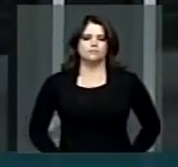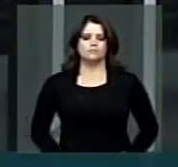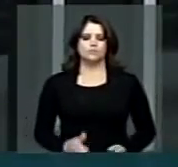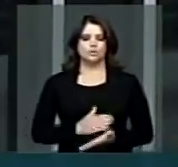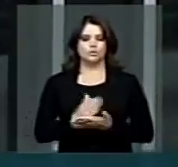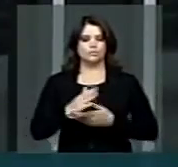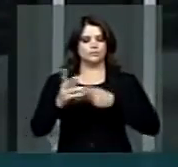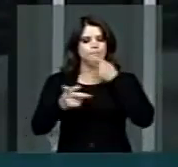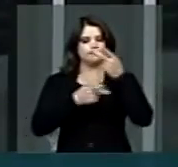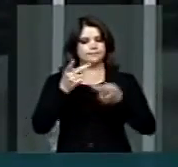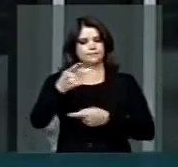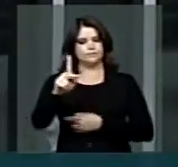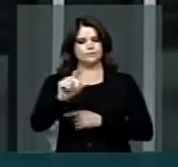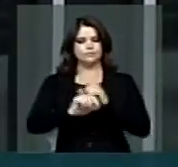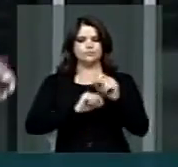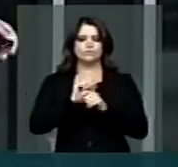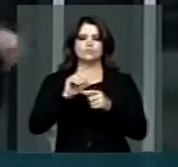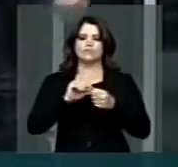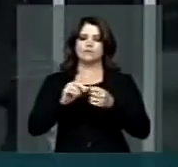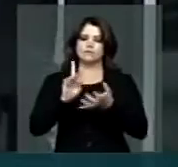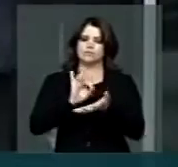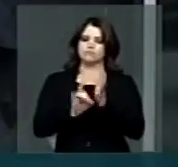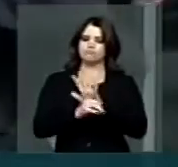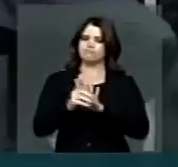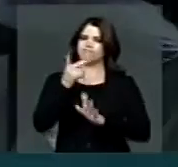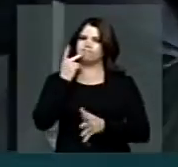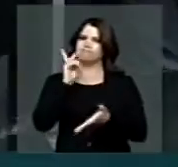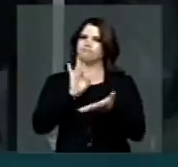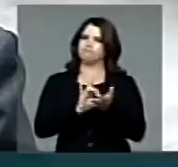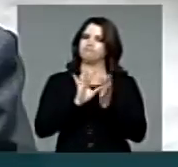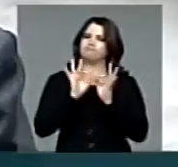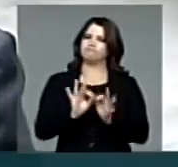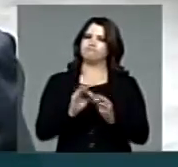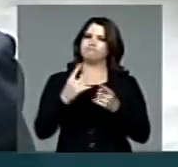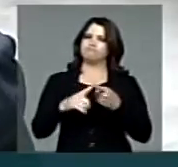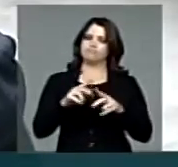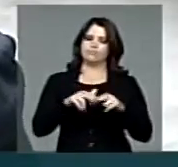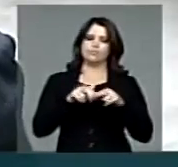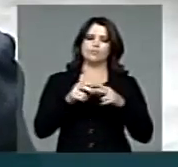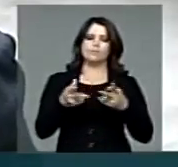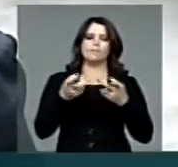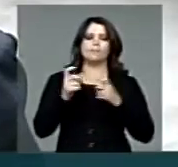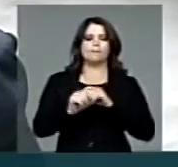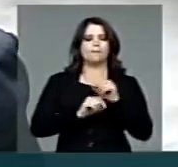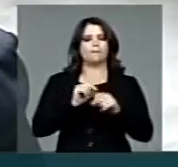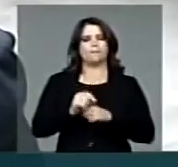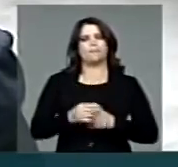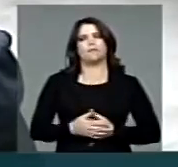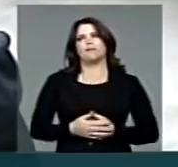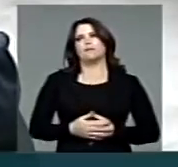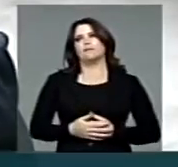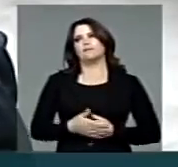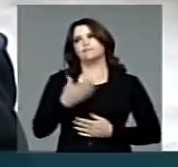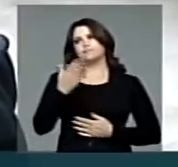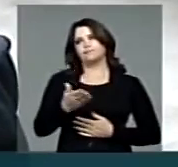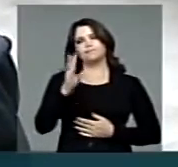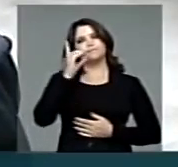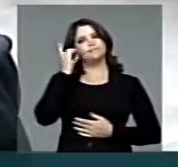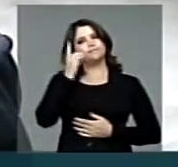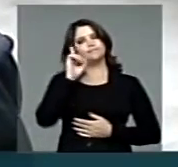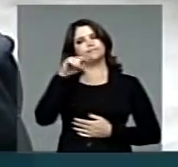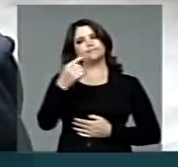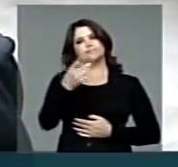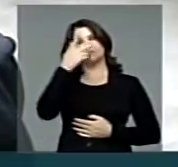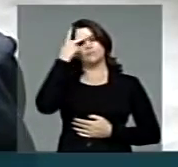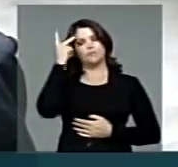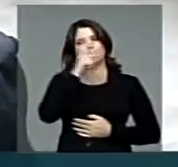seu discurso e fazê-lo com absoluta autenticidade. Prevê em contato com ele como parlamentar e depois como chefe